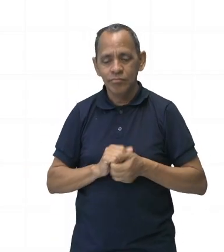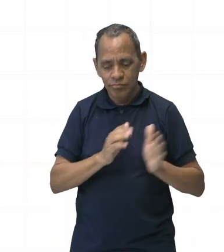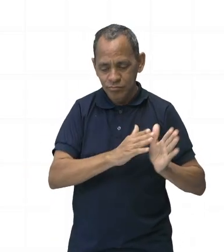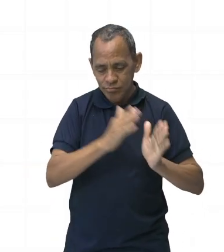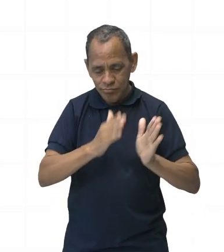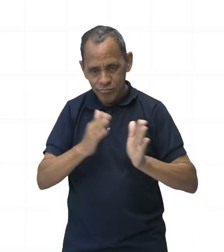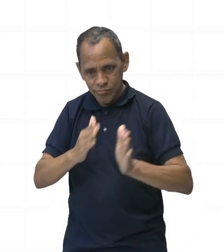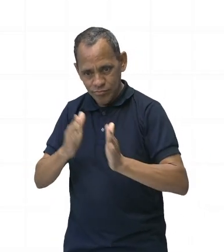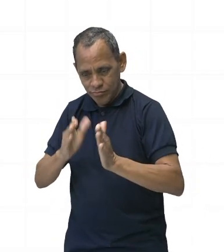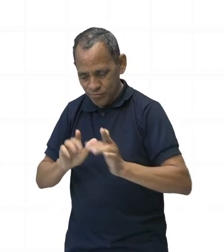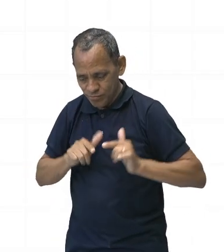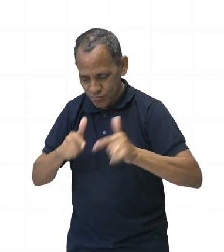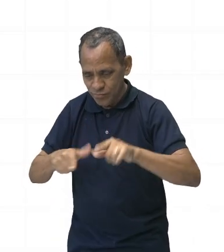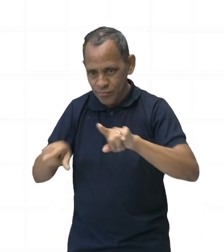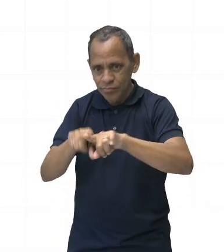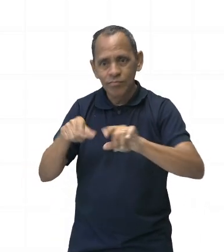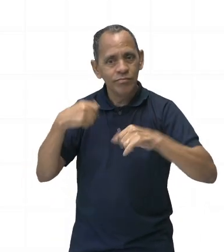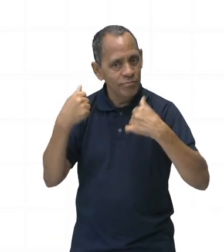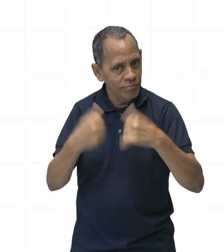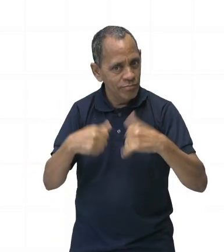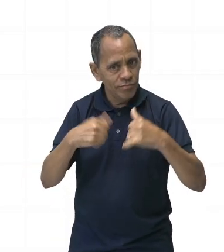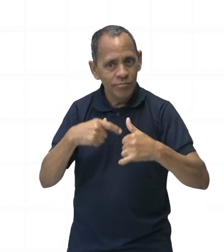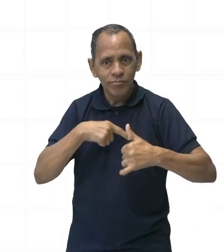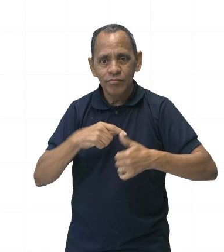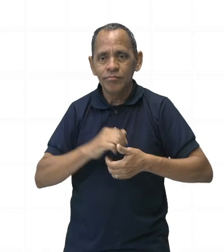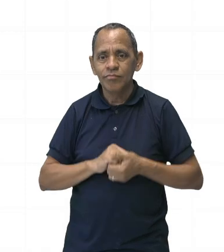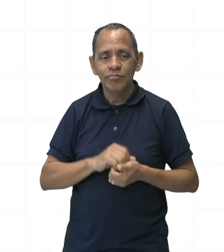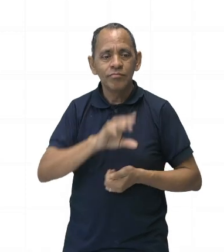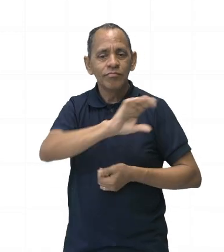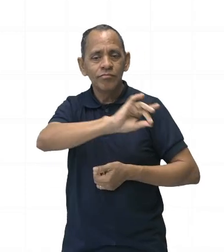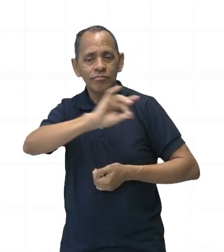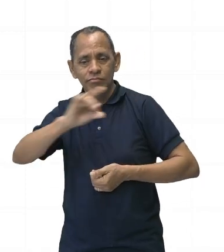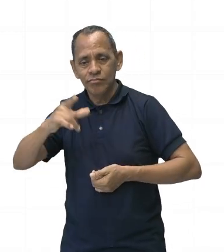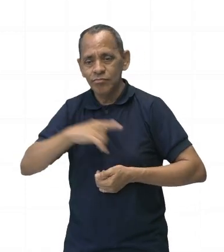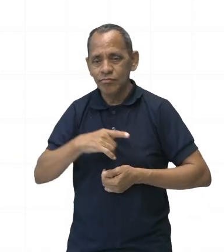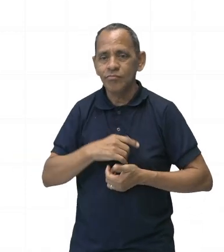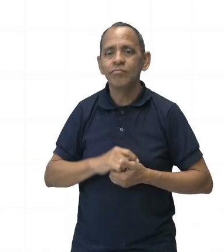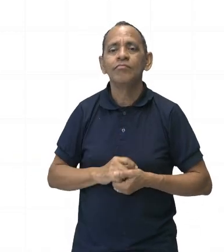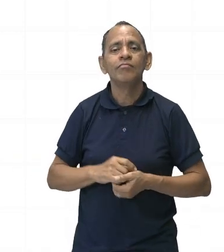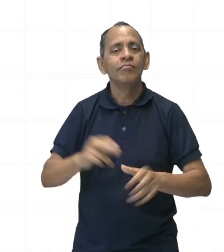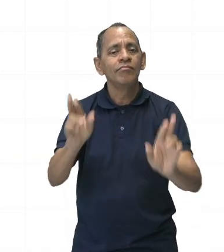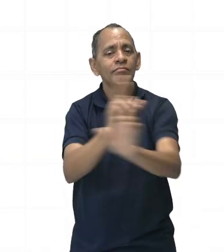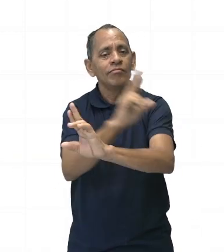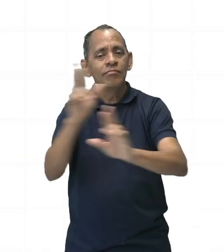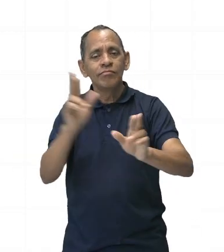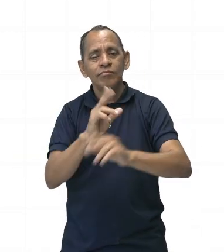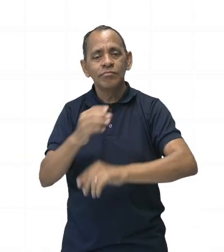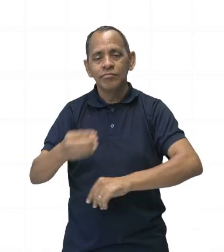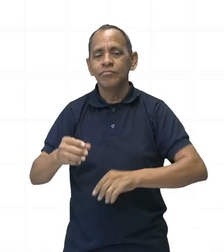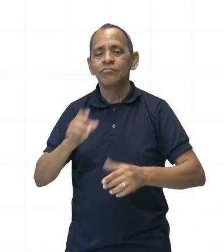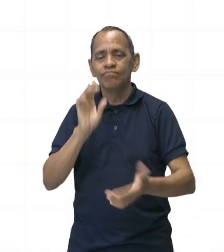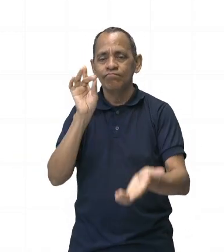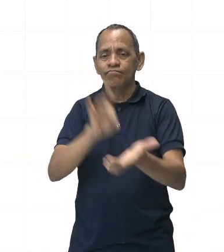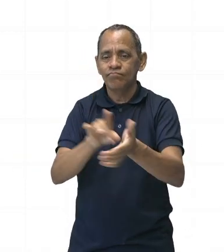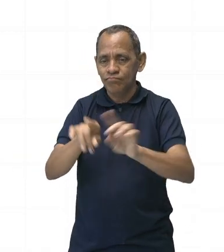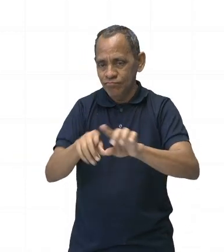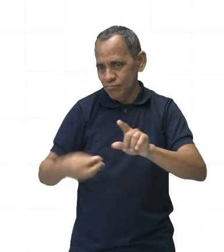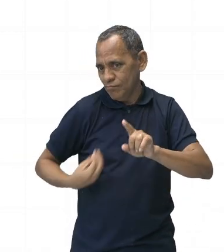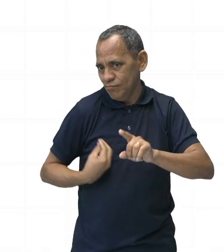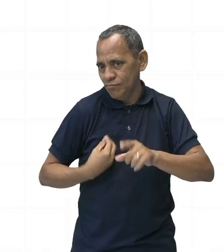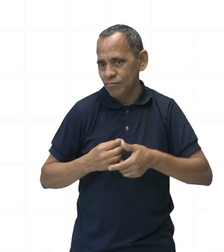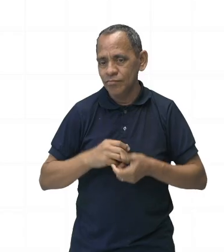ações. Cada etapa, cada ação, ela tem que dialogar com o chão da sua vida. Planejar é essencial